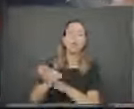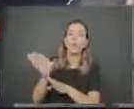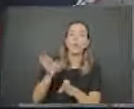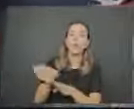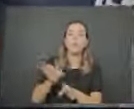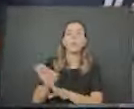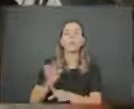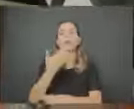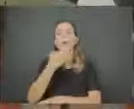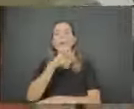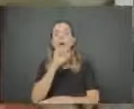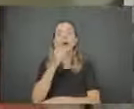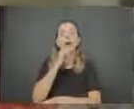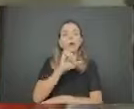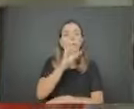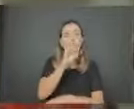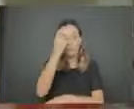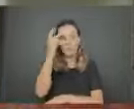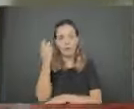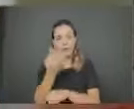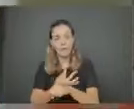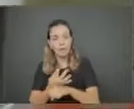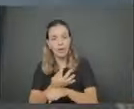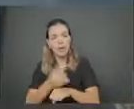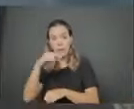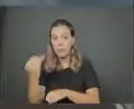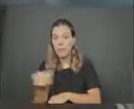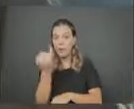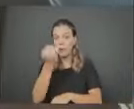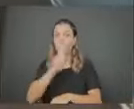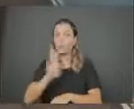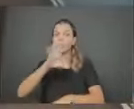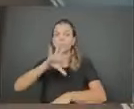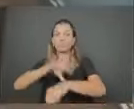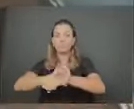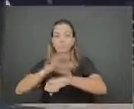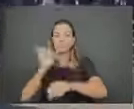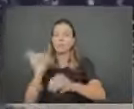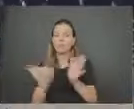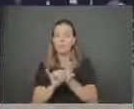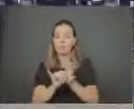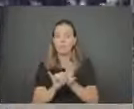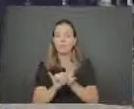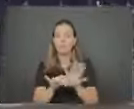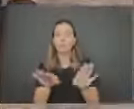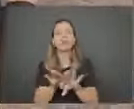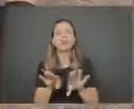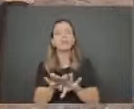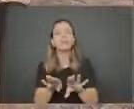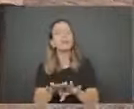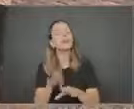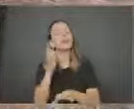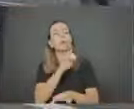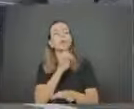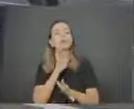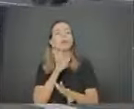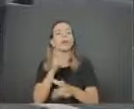na importância do uso das pulseirinhas de identificação. E para atingir todos esses resultados,